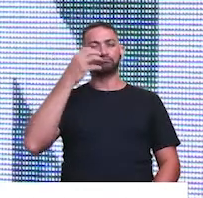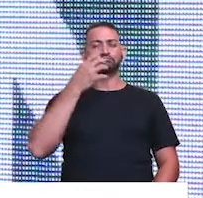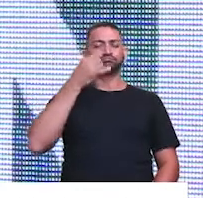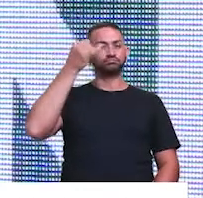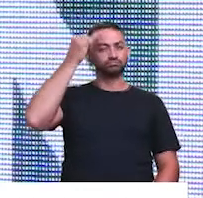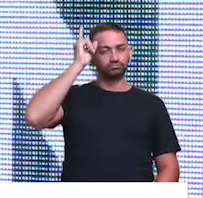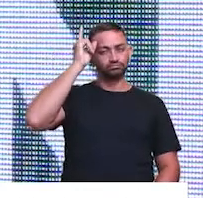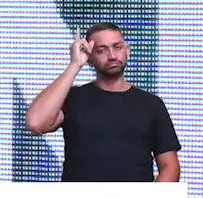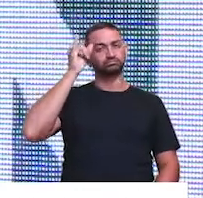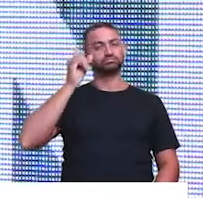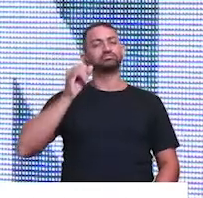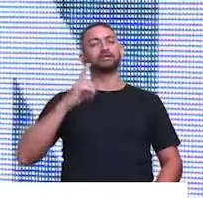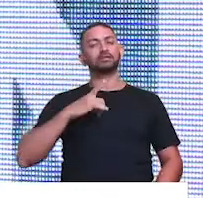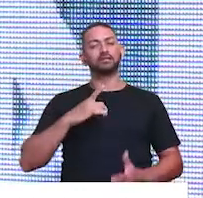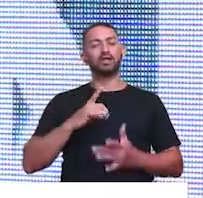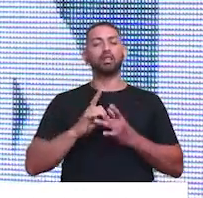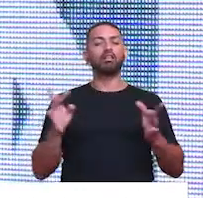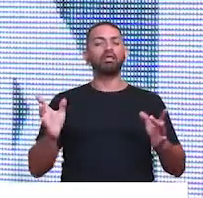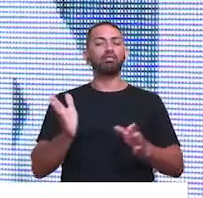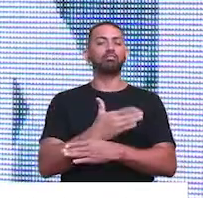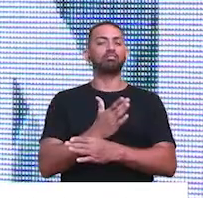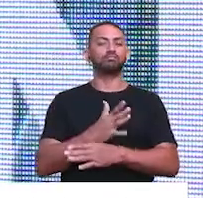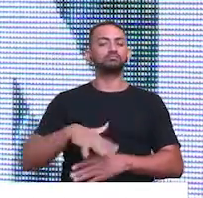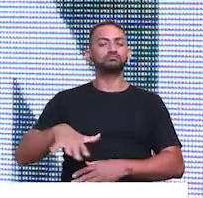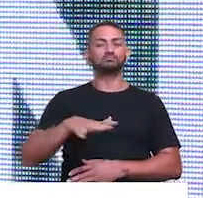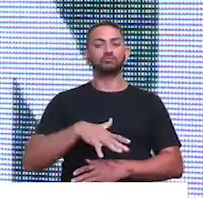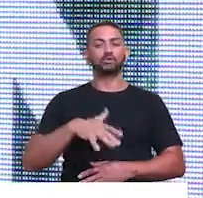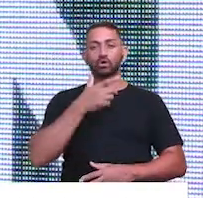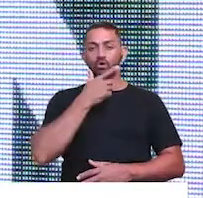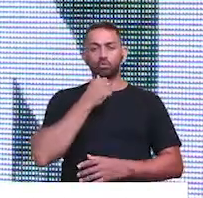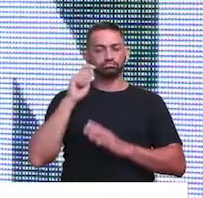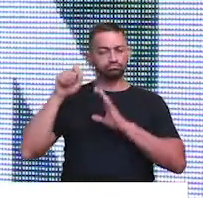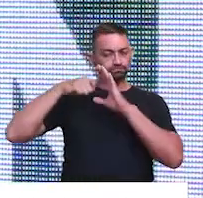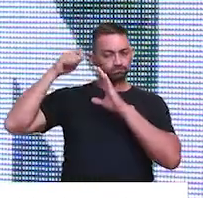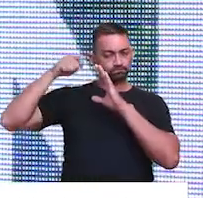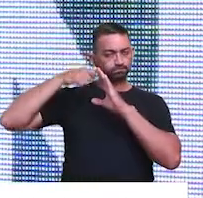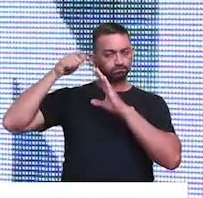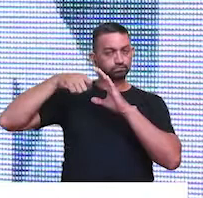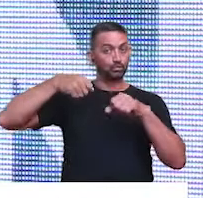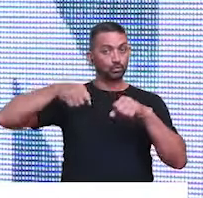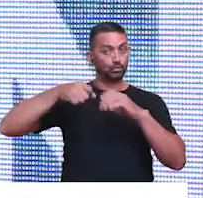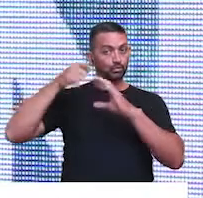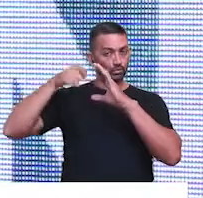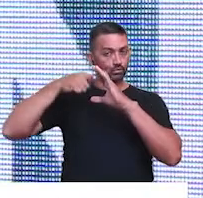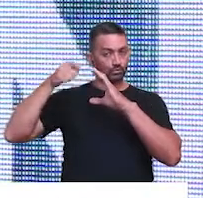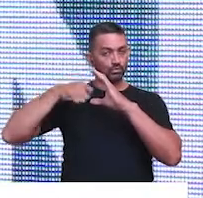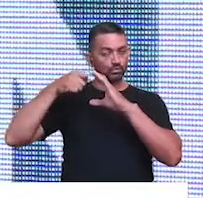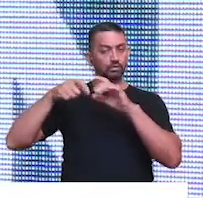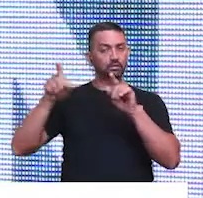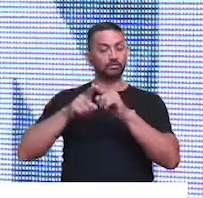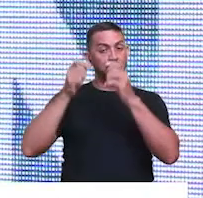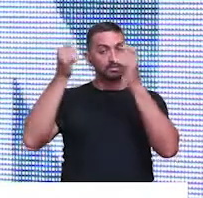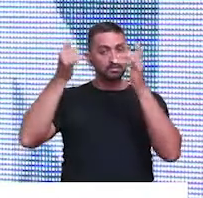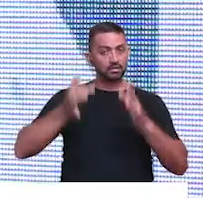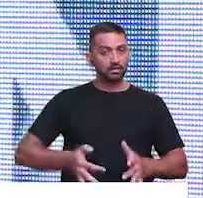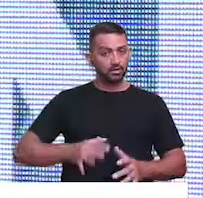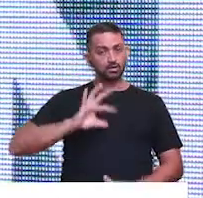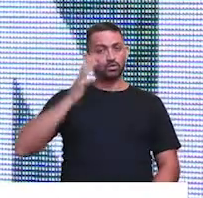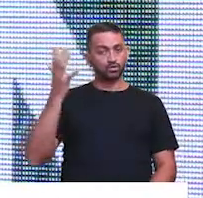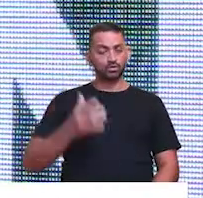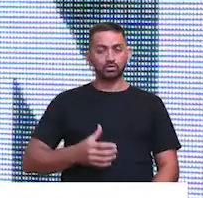soltos na pista na pista né que dá acesso à Davinópolis um motorista gravou para gente o motociclista grava um áudio